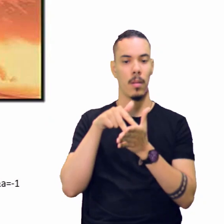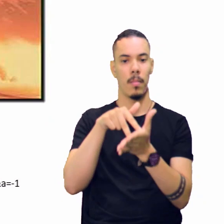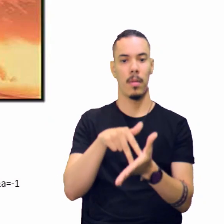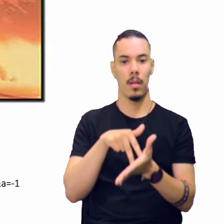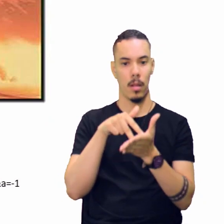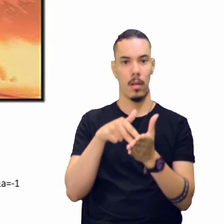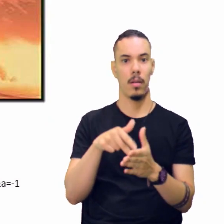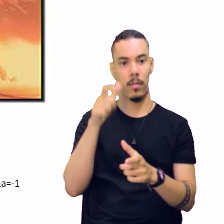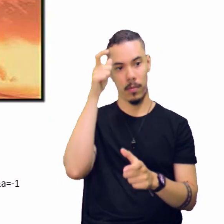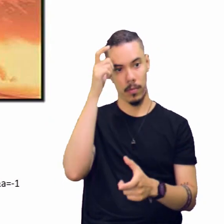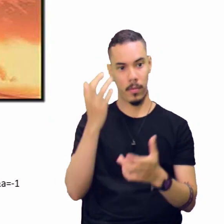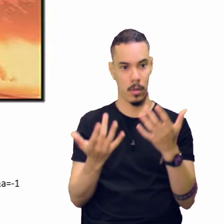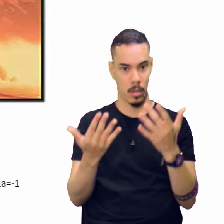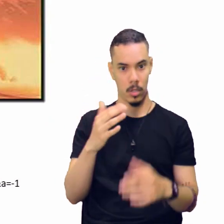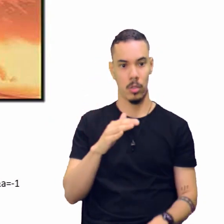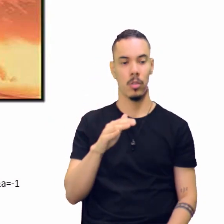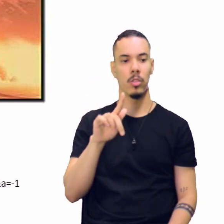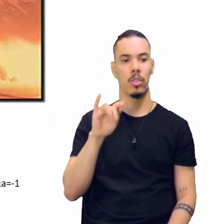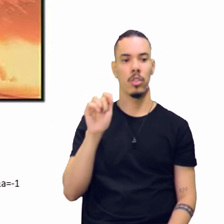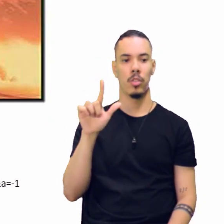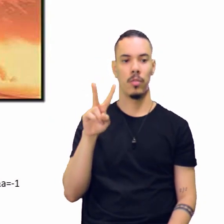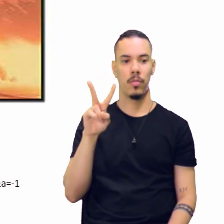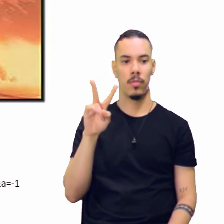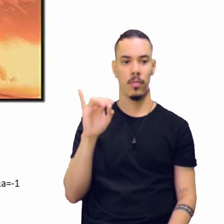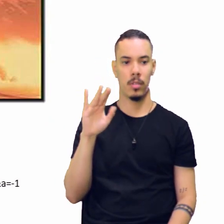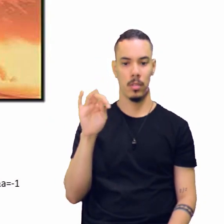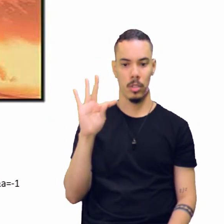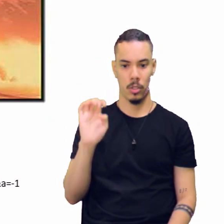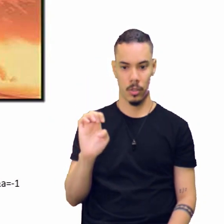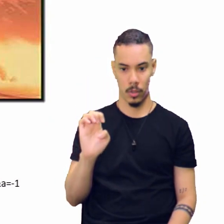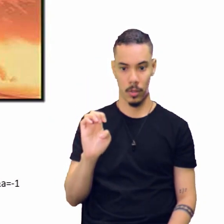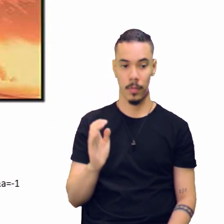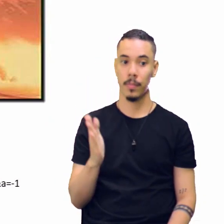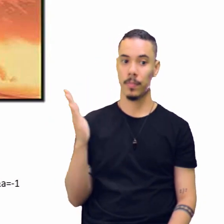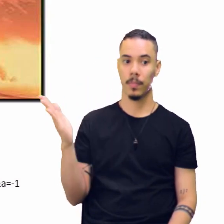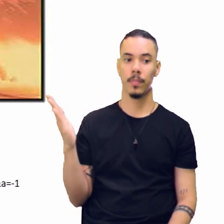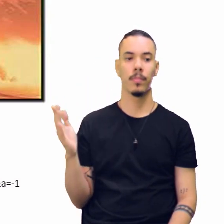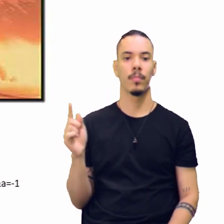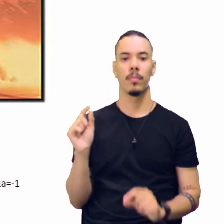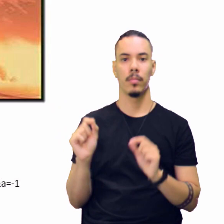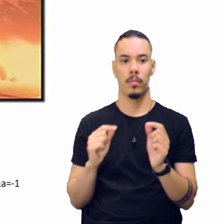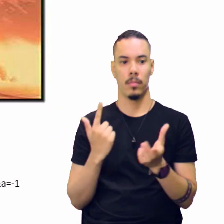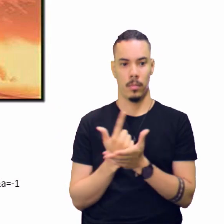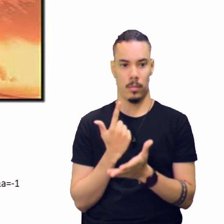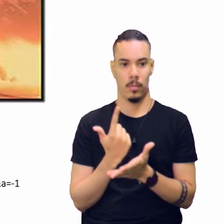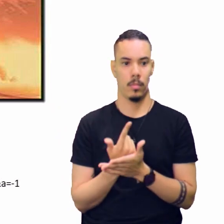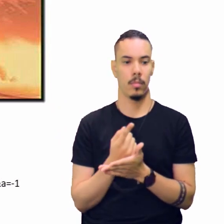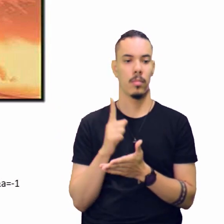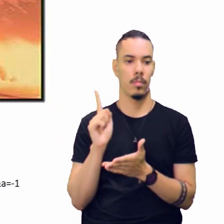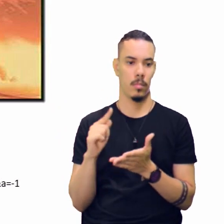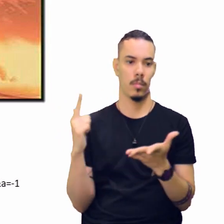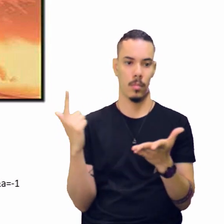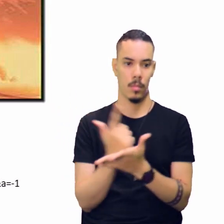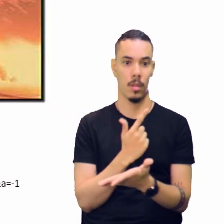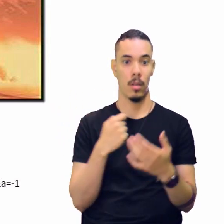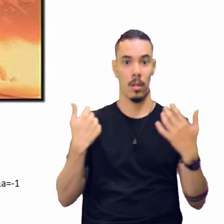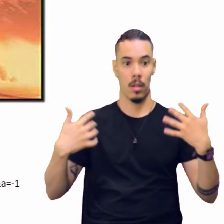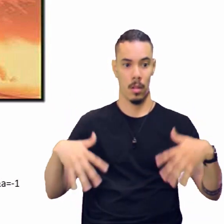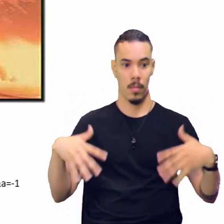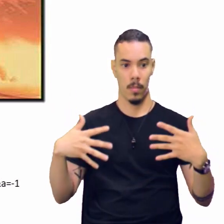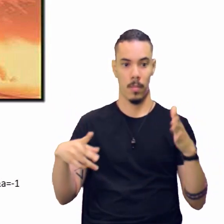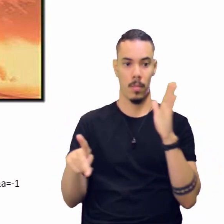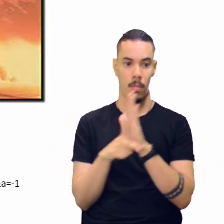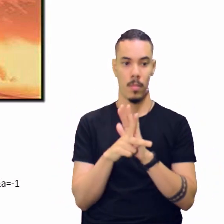de Gil Vicente, tá certo? O Alto da Barca do Inferno é uma complexa alegoria dramática de